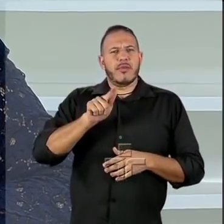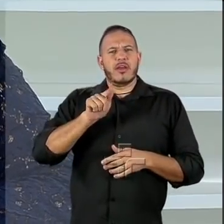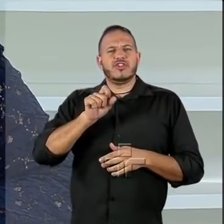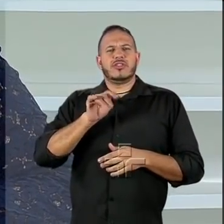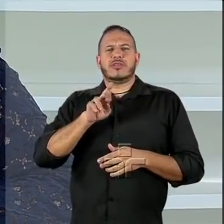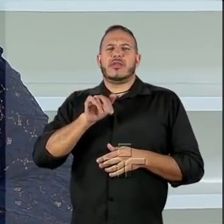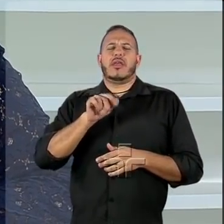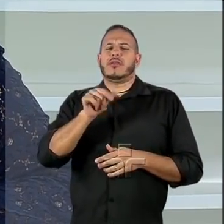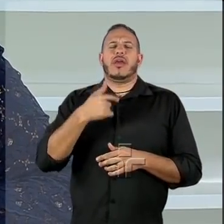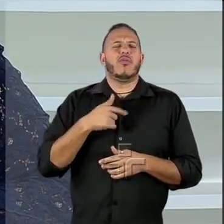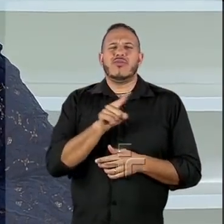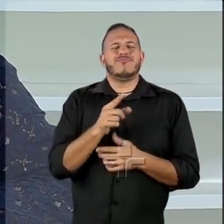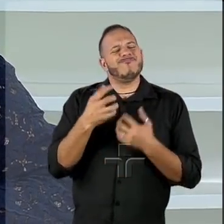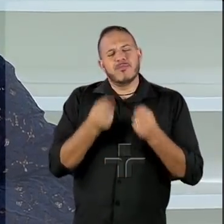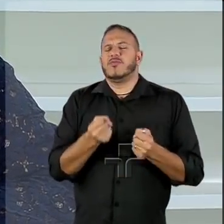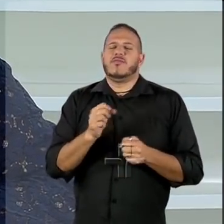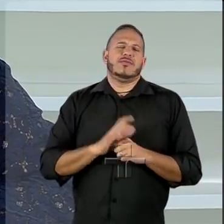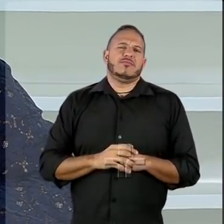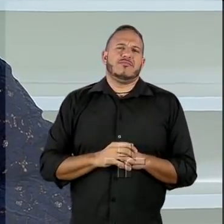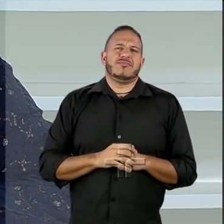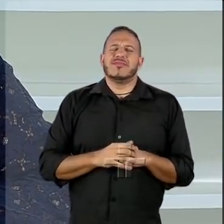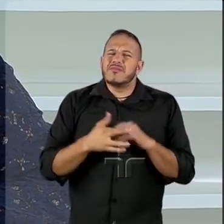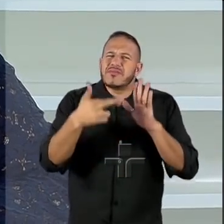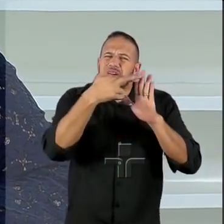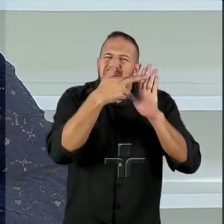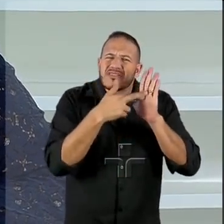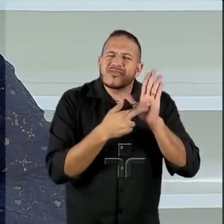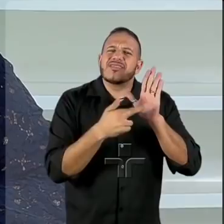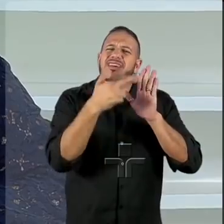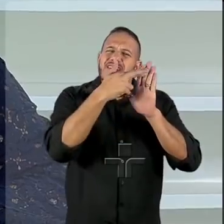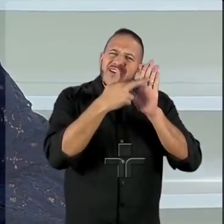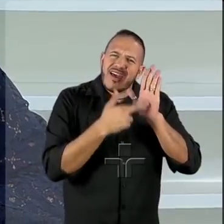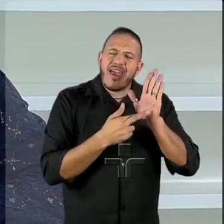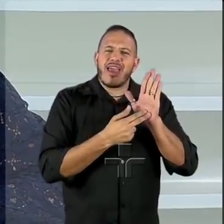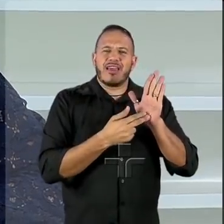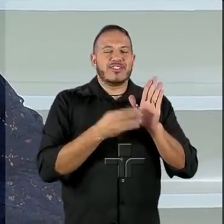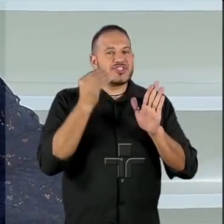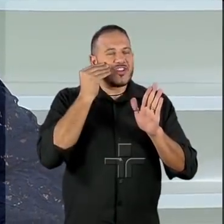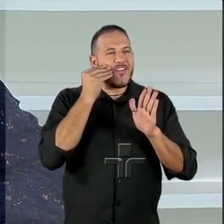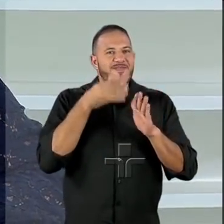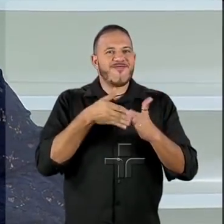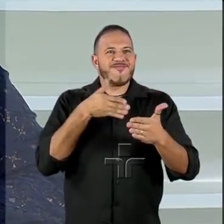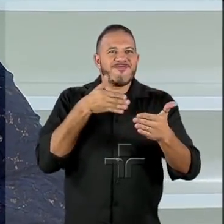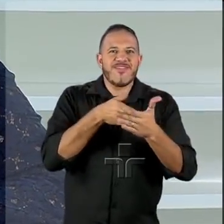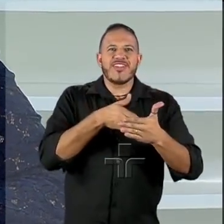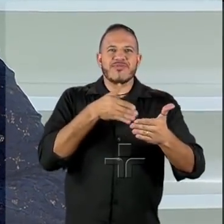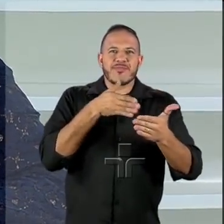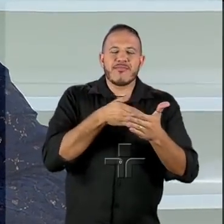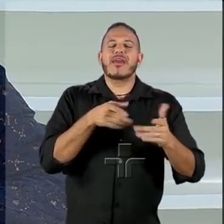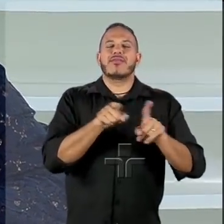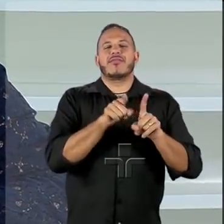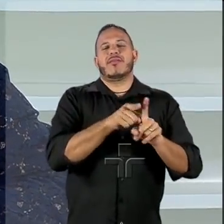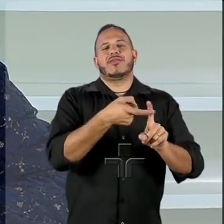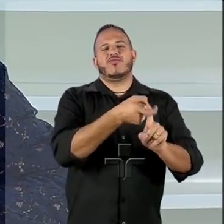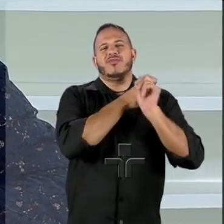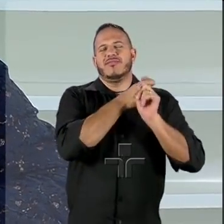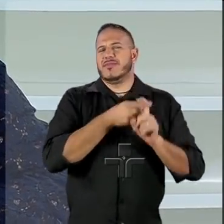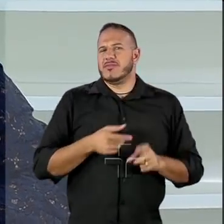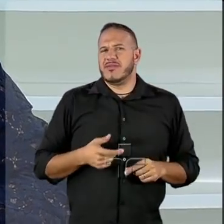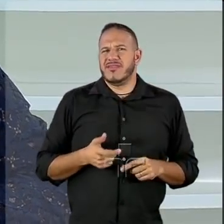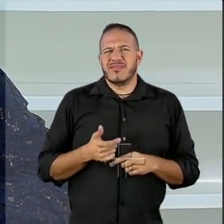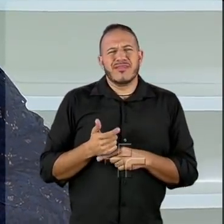eu não me conformo. São as regras de impedimento e suspeição, que não